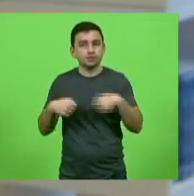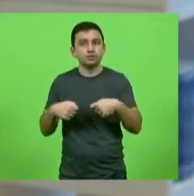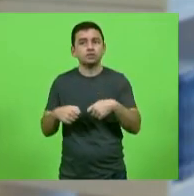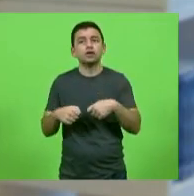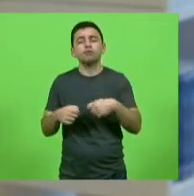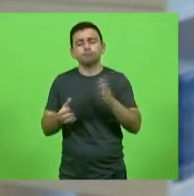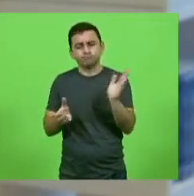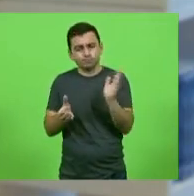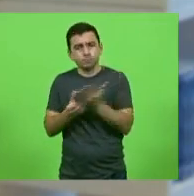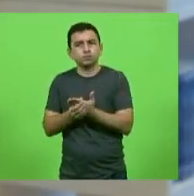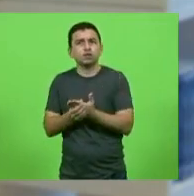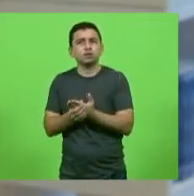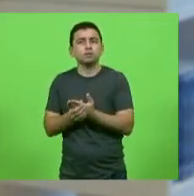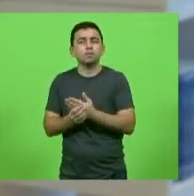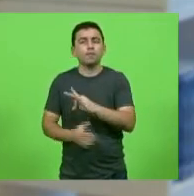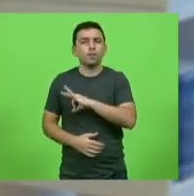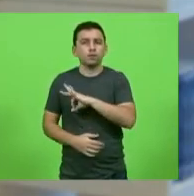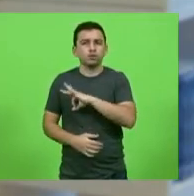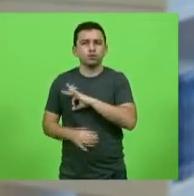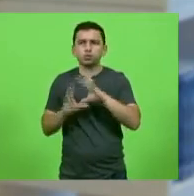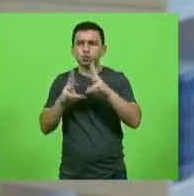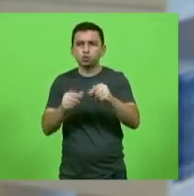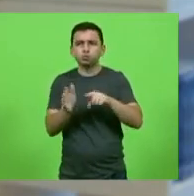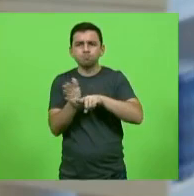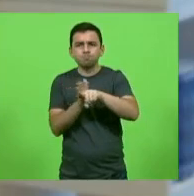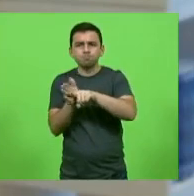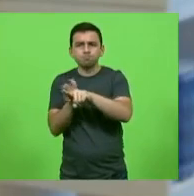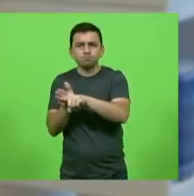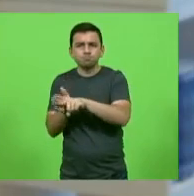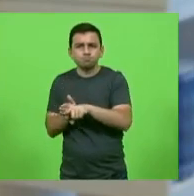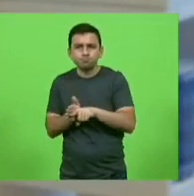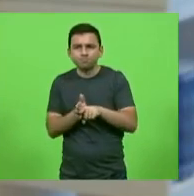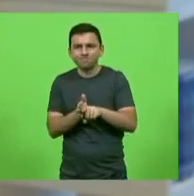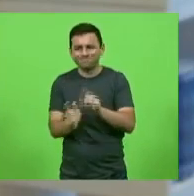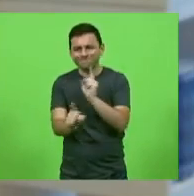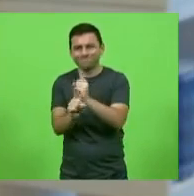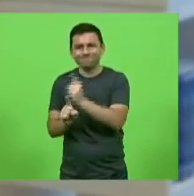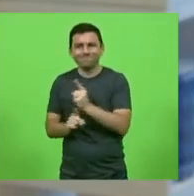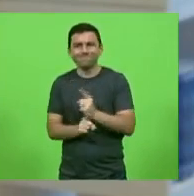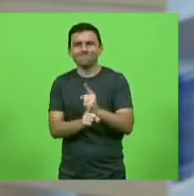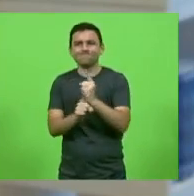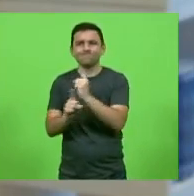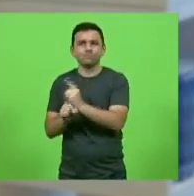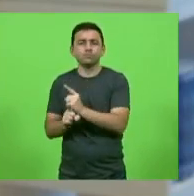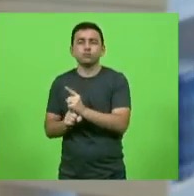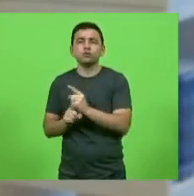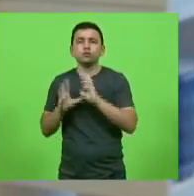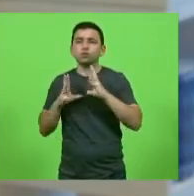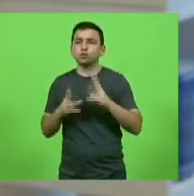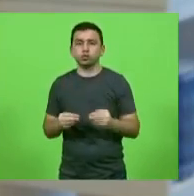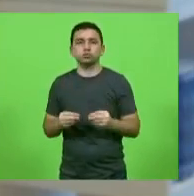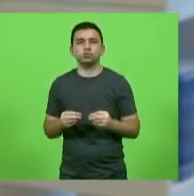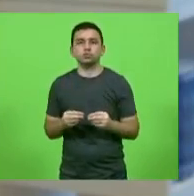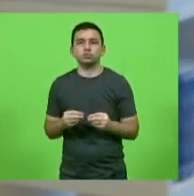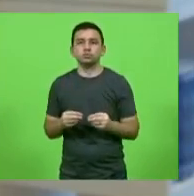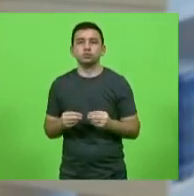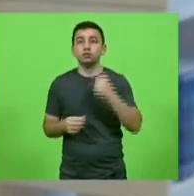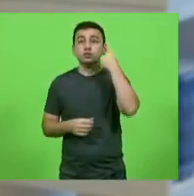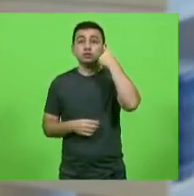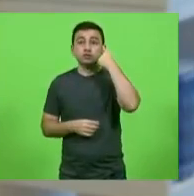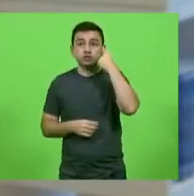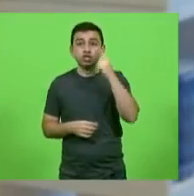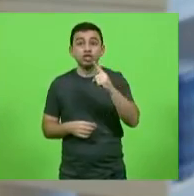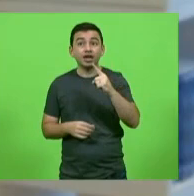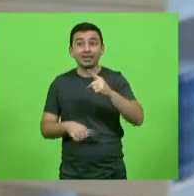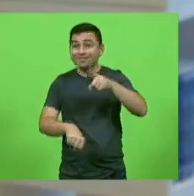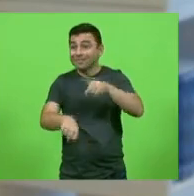policial e que todos os fatos fossem por completo apurados. Vejam, excelências, no dia